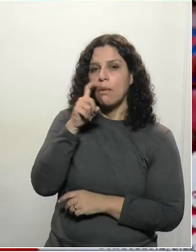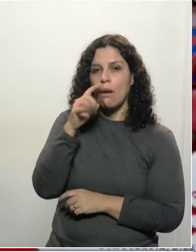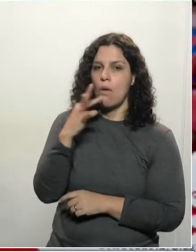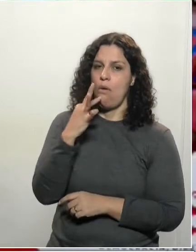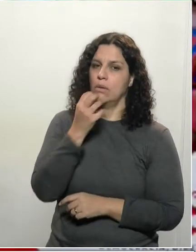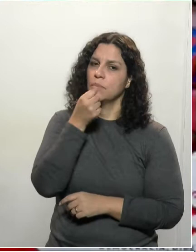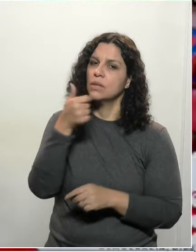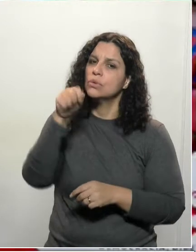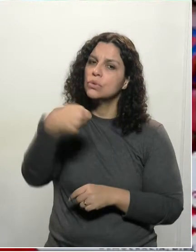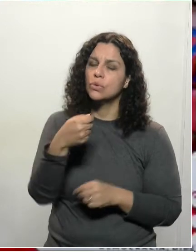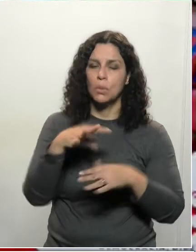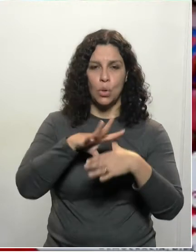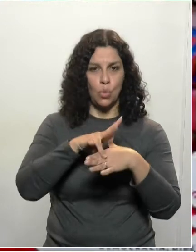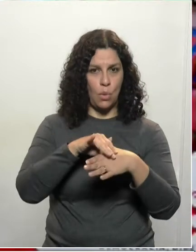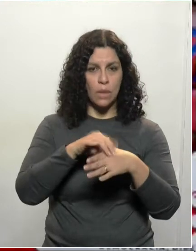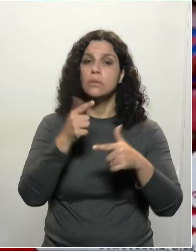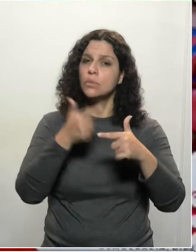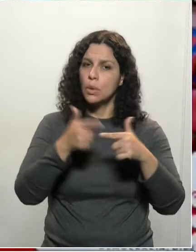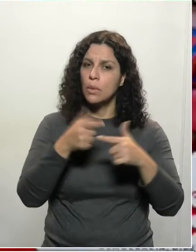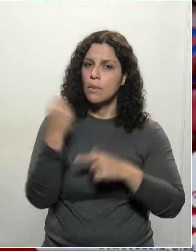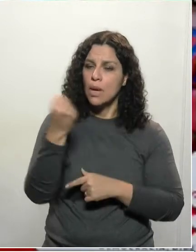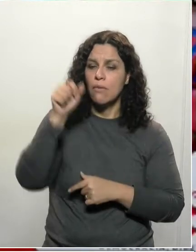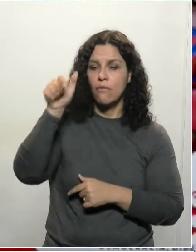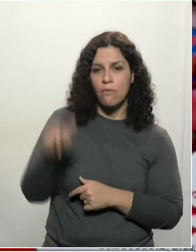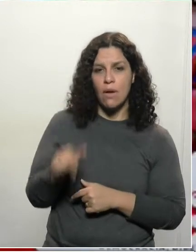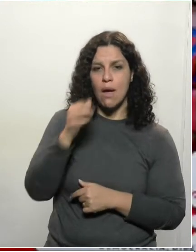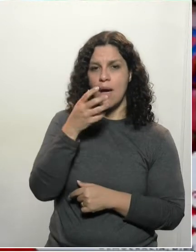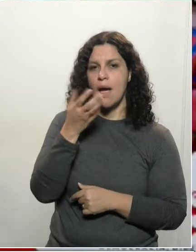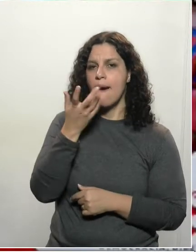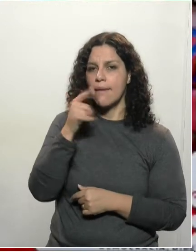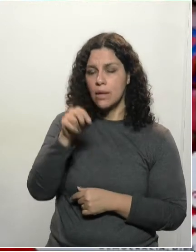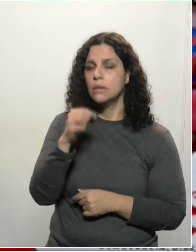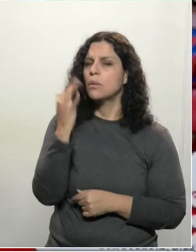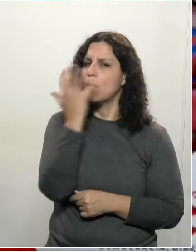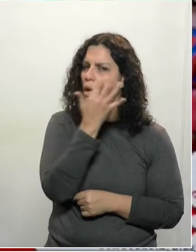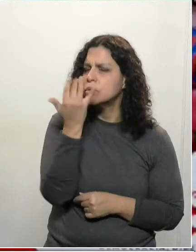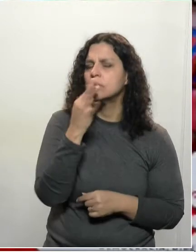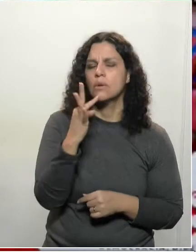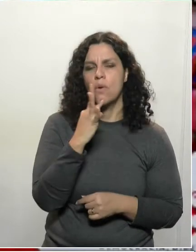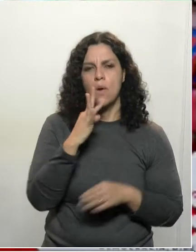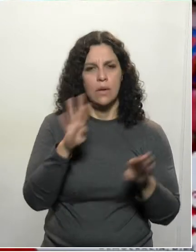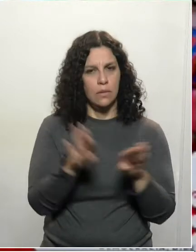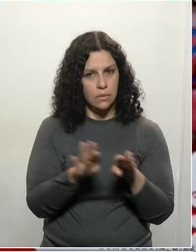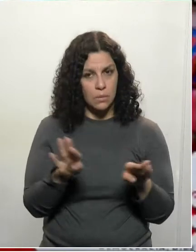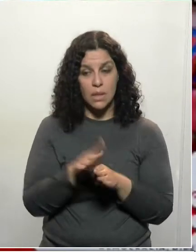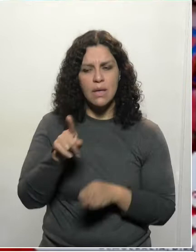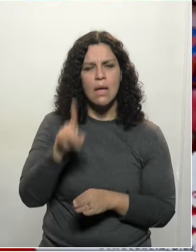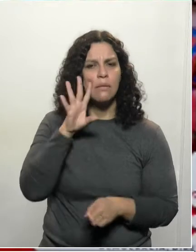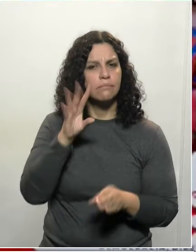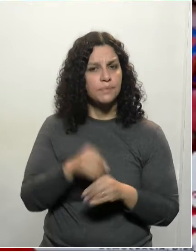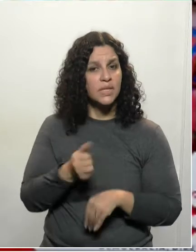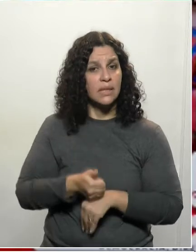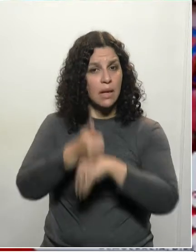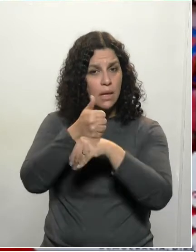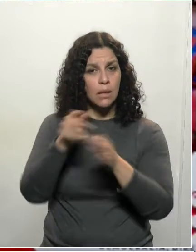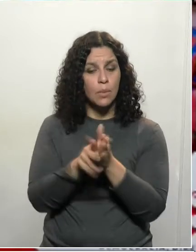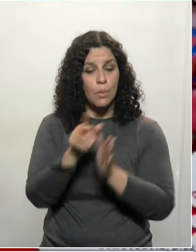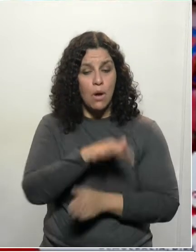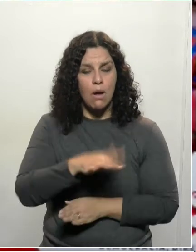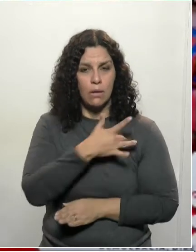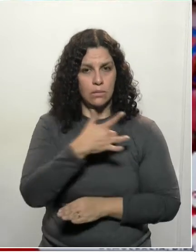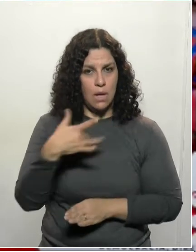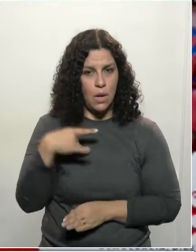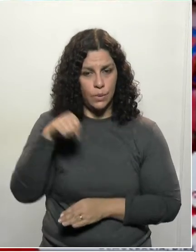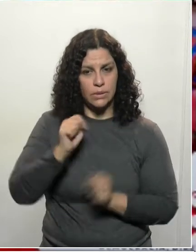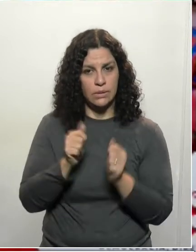já conversou sobre esse problema também do Valentim, com o doutor Batista também, com o doutor Batista como presidente da Comissão de Saúde